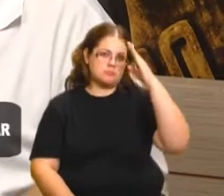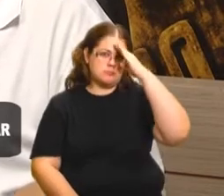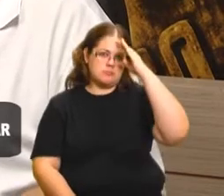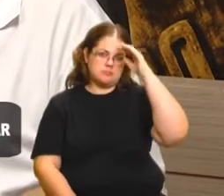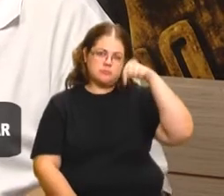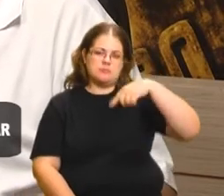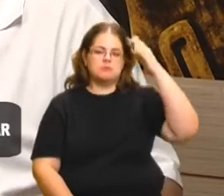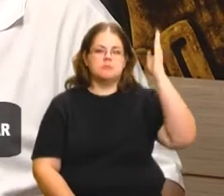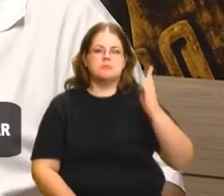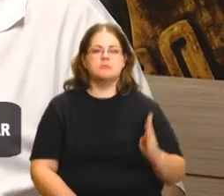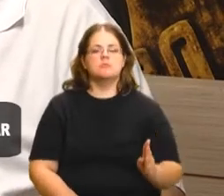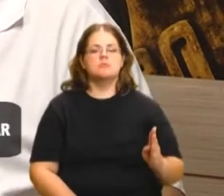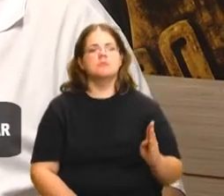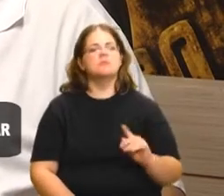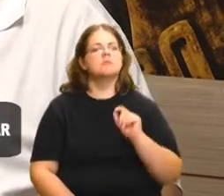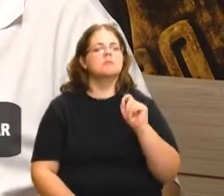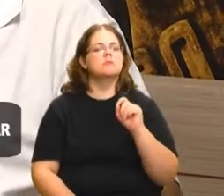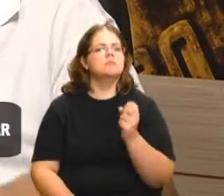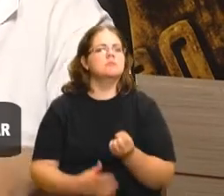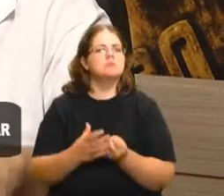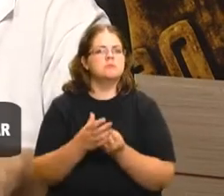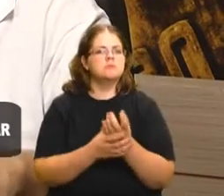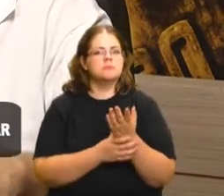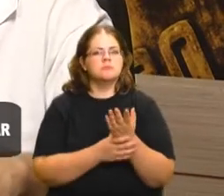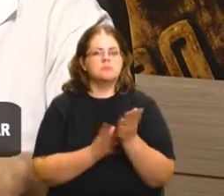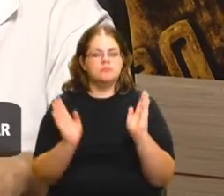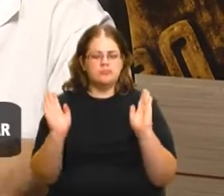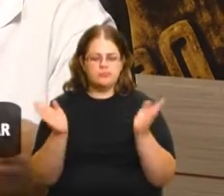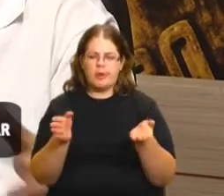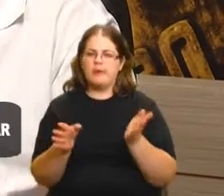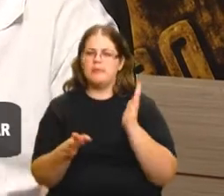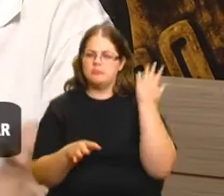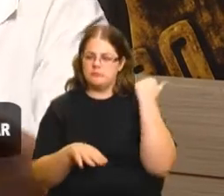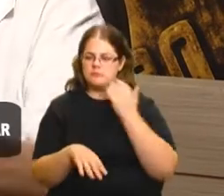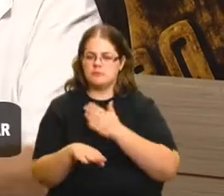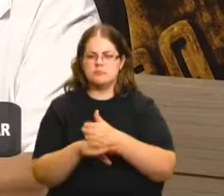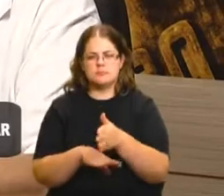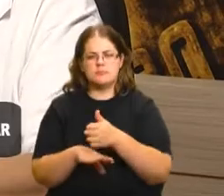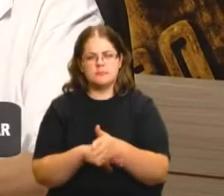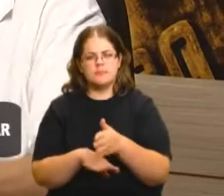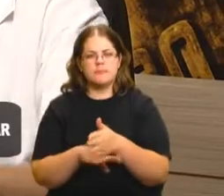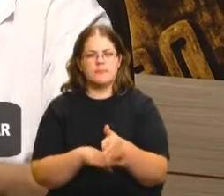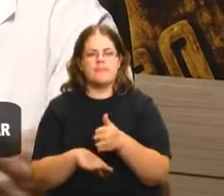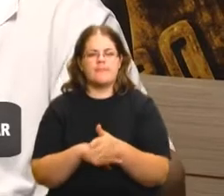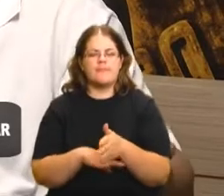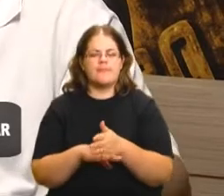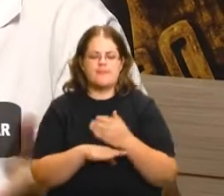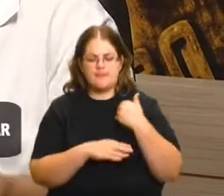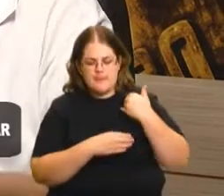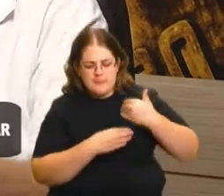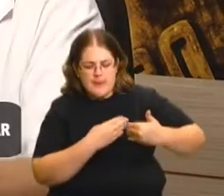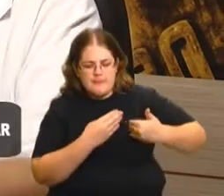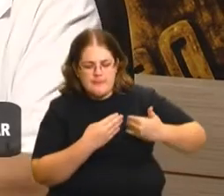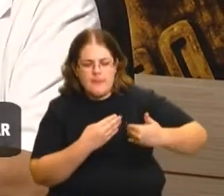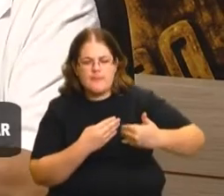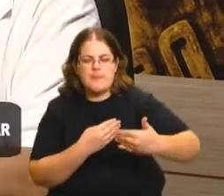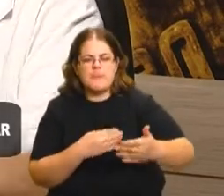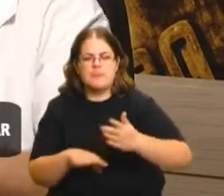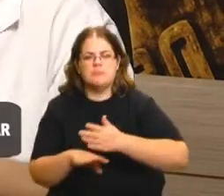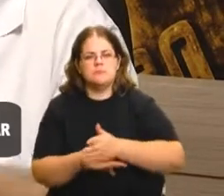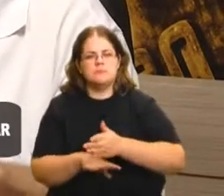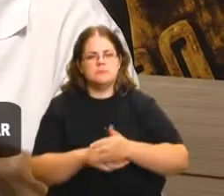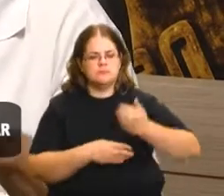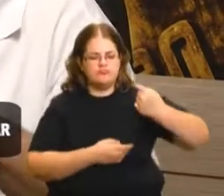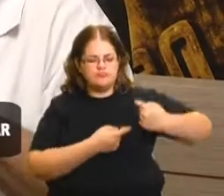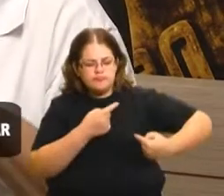Exército Brasileiro tinha tido participação ao longo do tempo em alguns